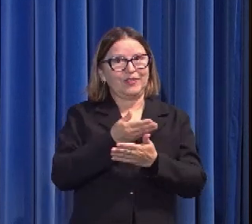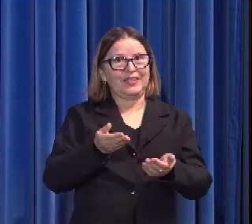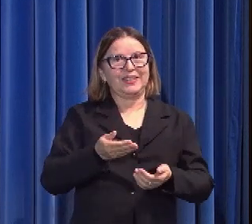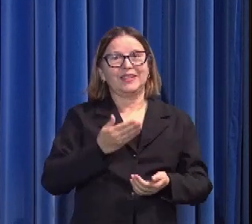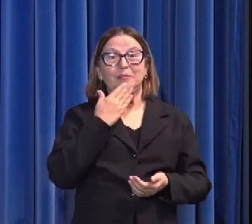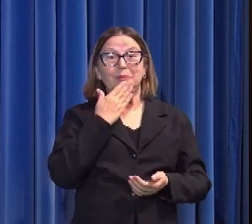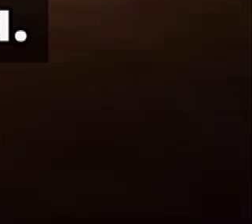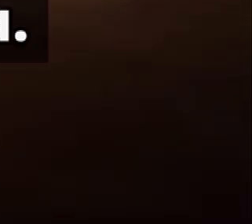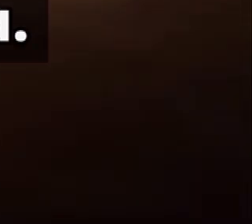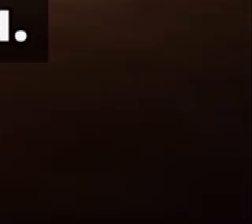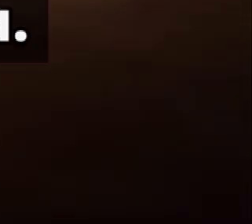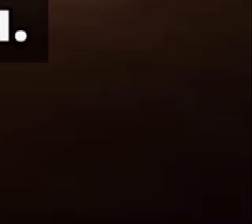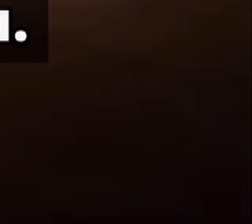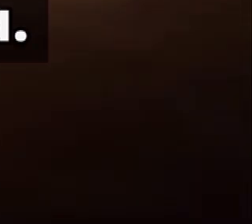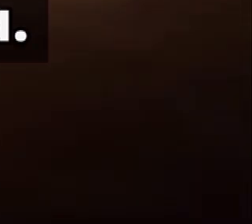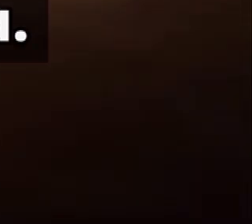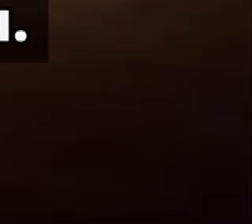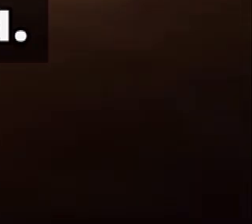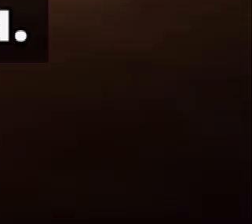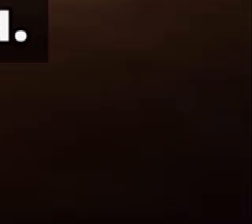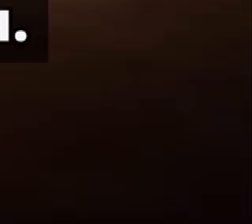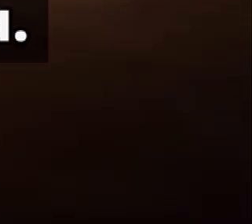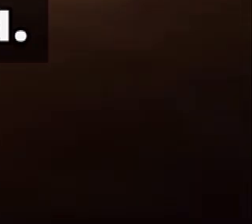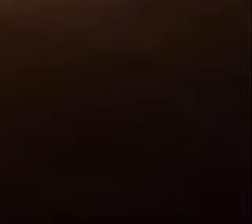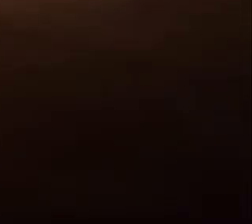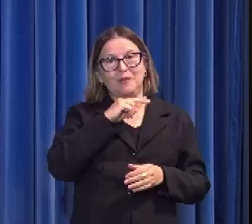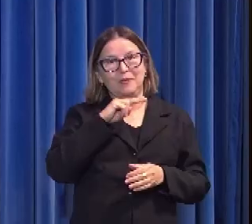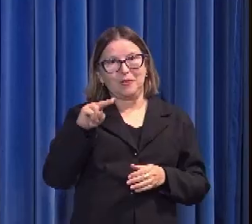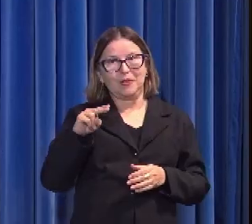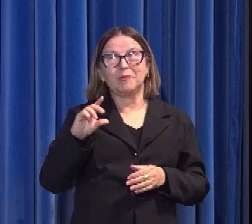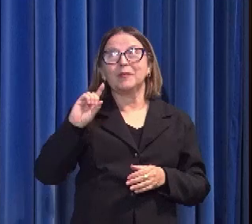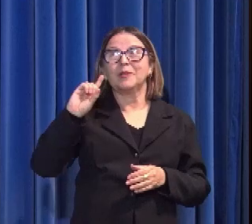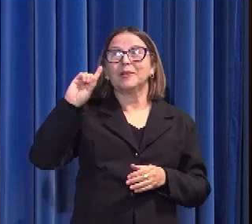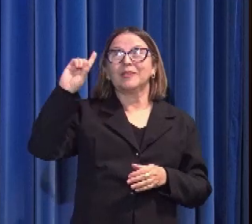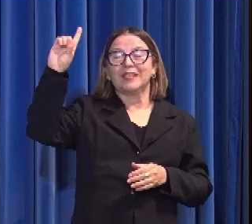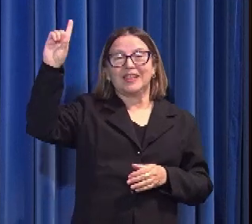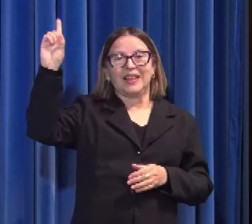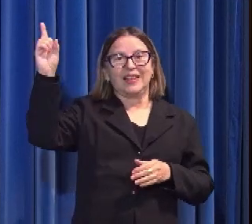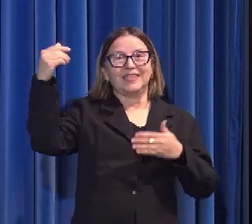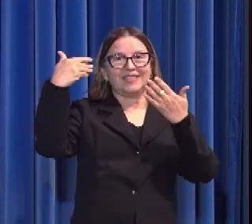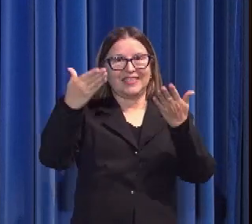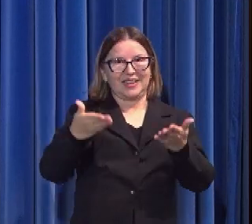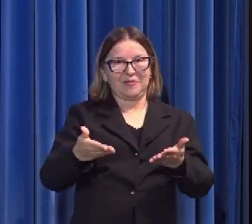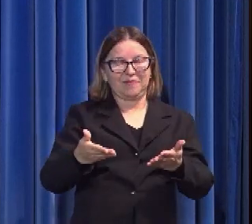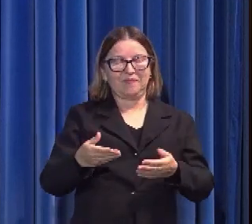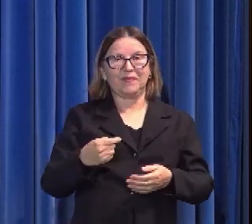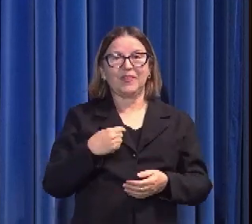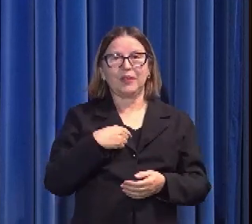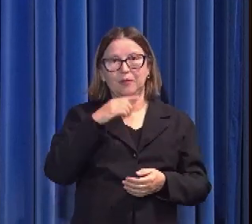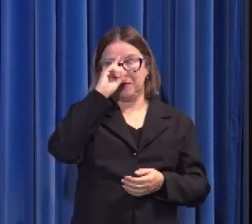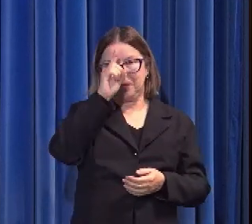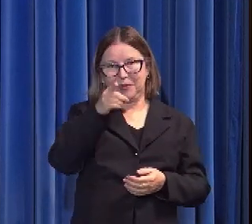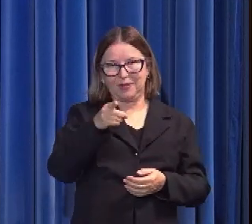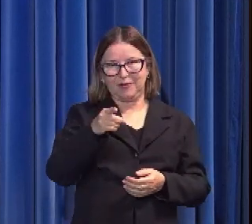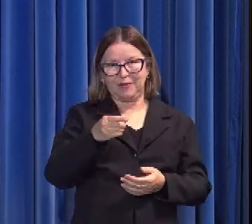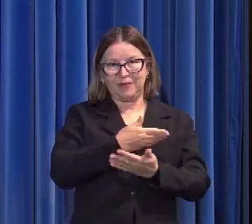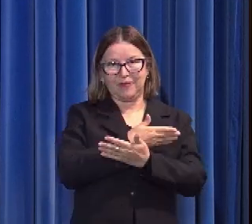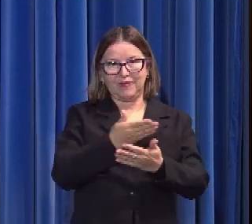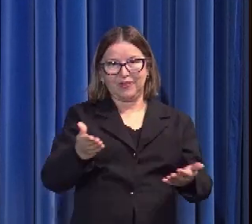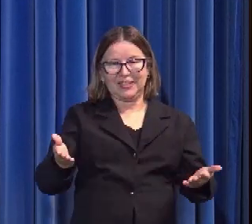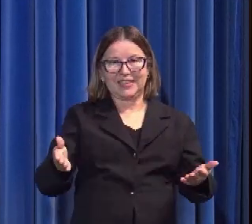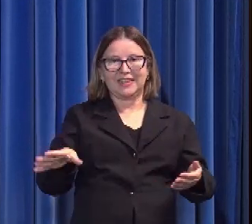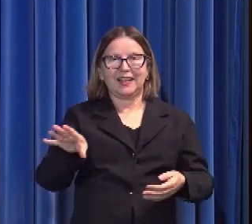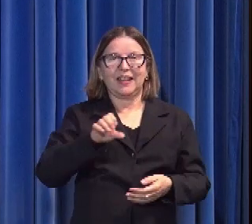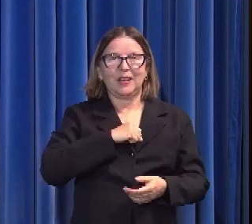pai em meu nome ele vo-lo conceda E é isto vos mando que vós ameis uns